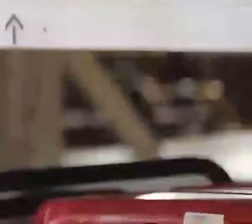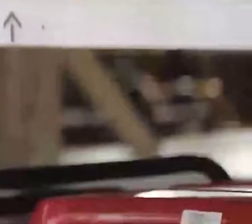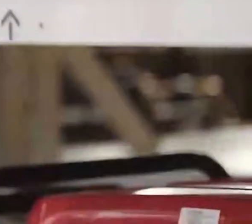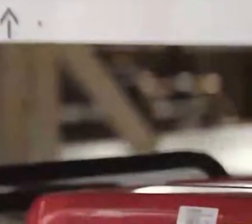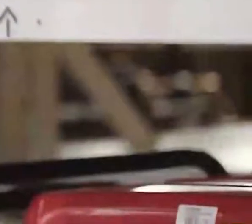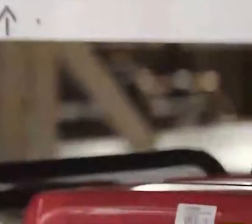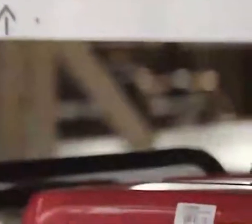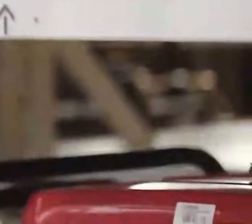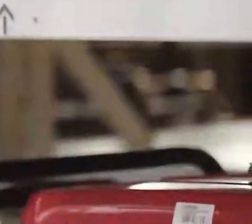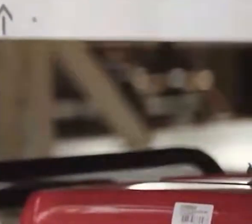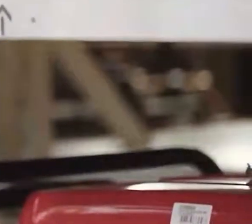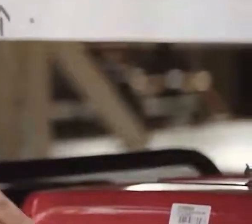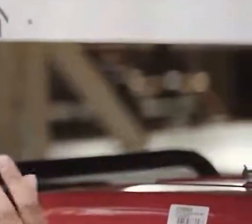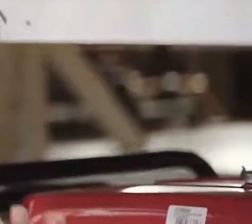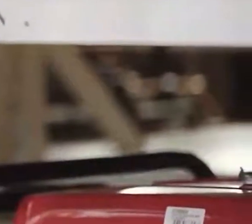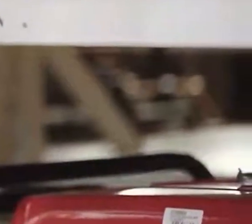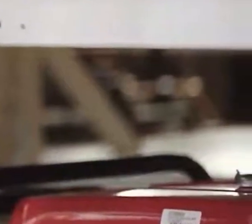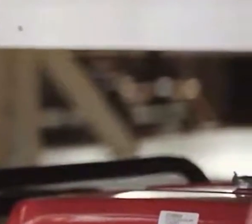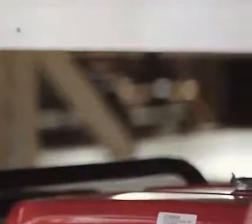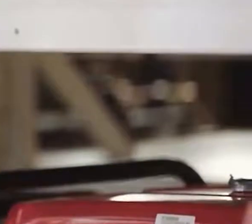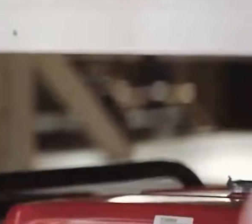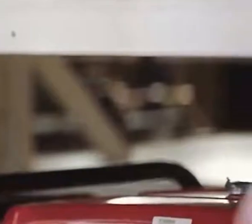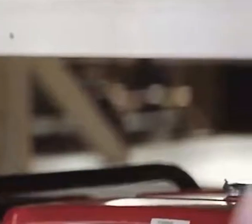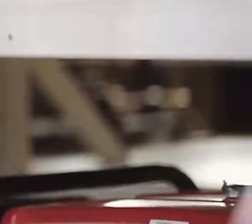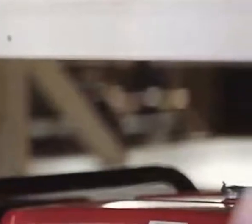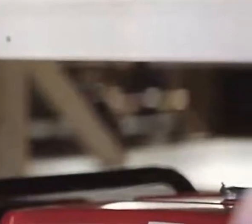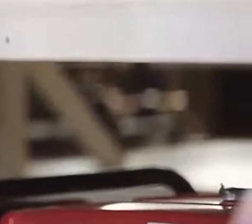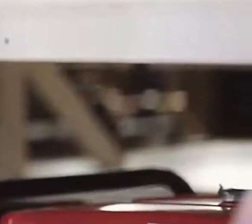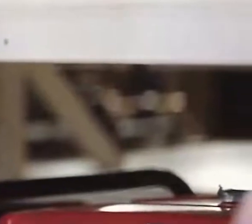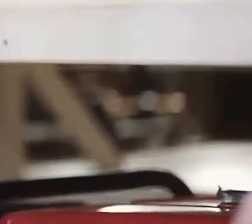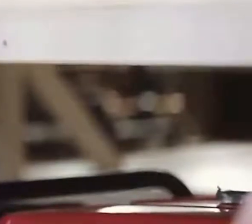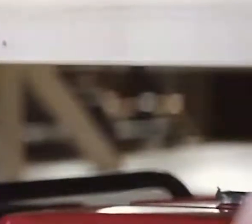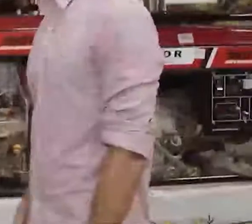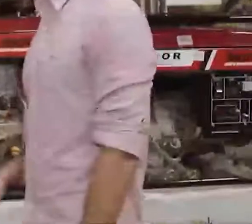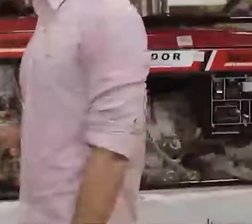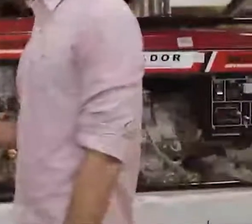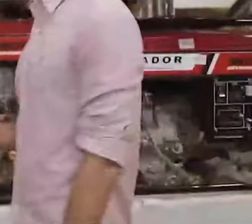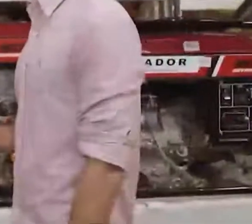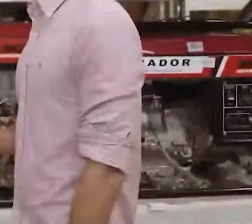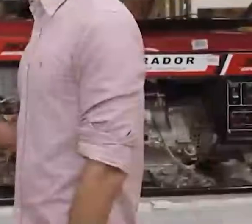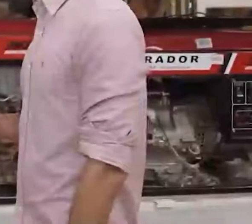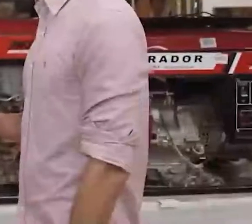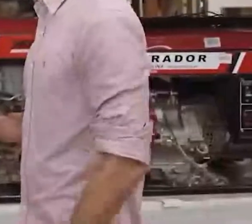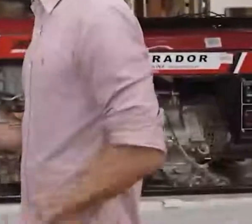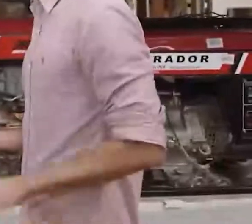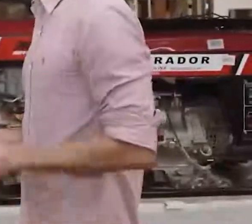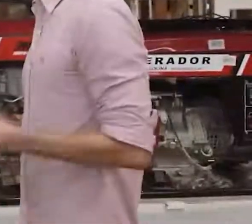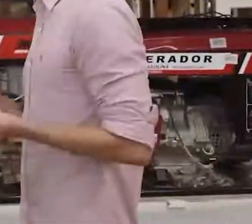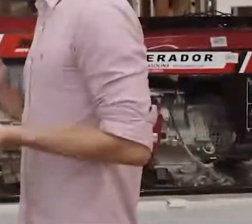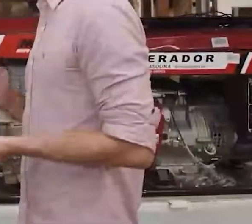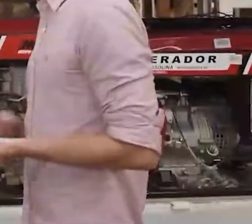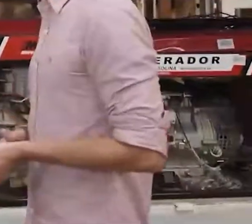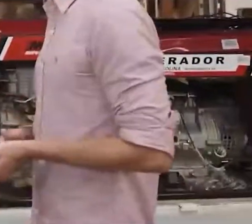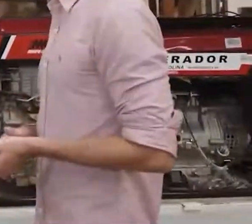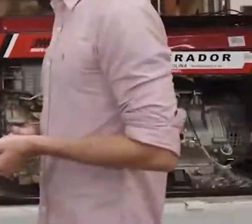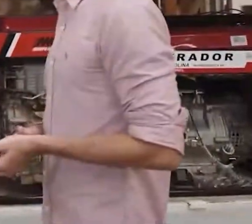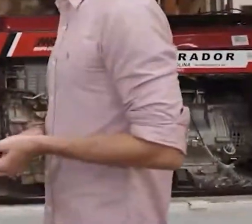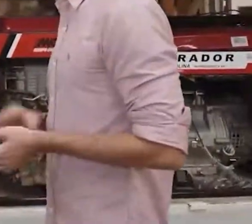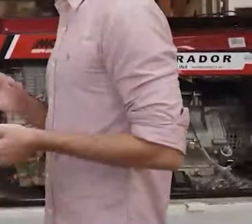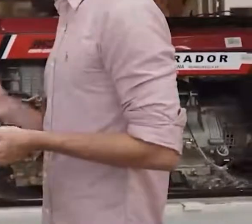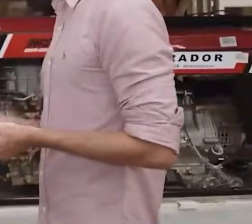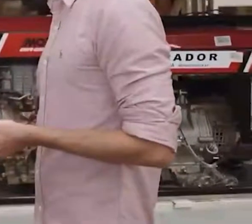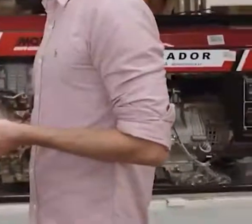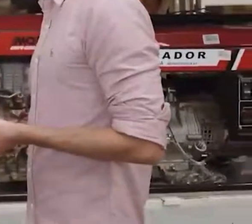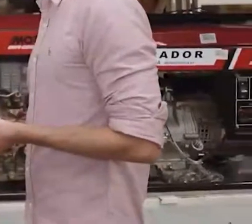neste caso você deve somar o consumo dos equipamentos em watts, mais uma margem de segurança. Deixa eu ver se eu entendi. Então, se eu somar todos os equipamentos que eu tenho